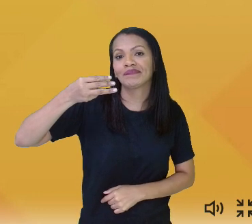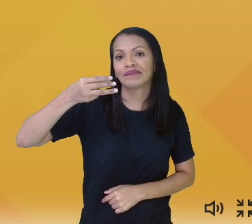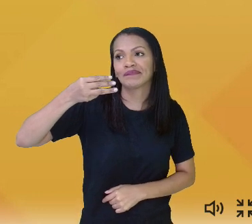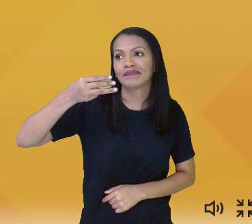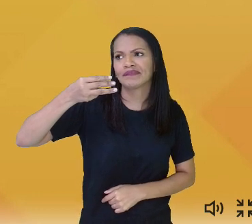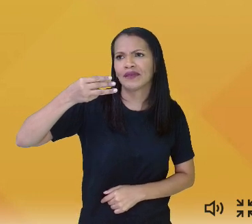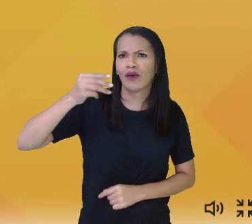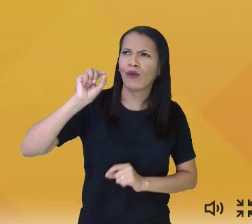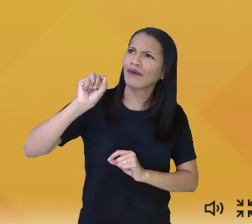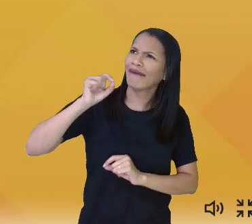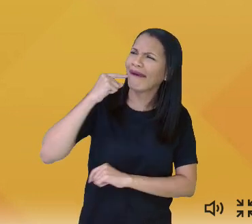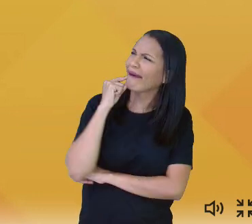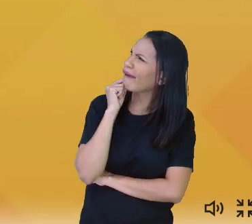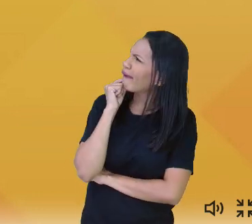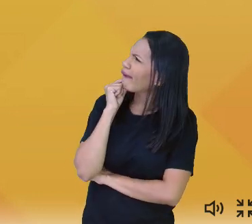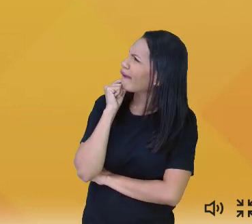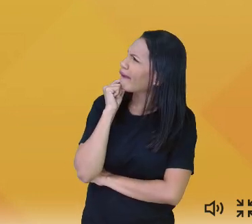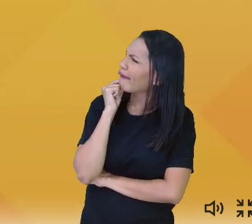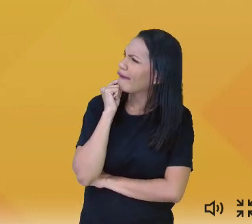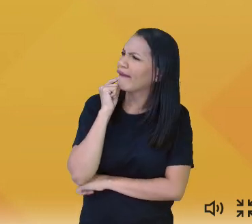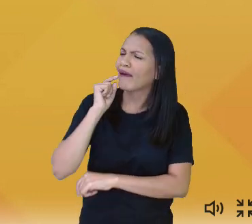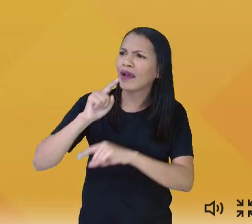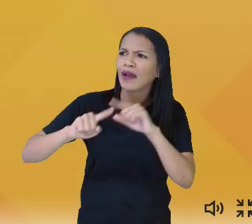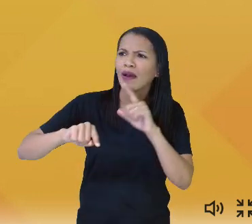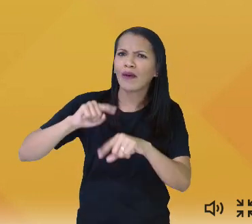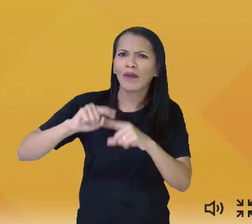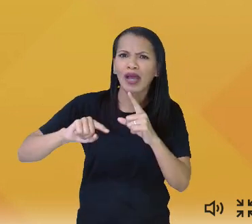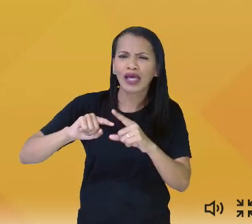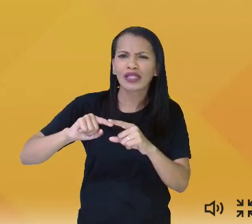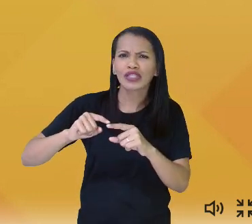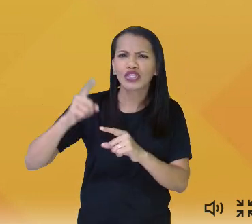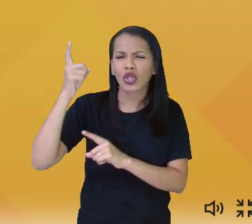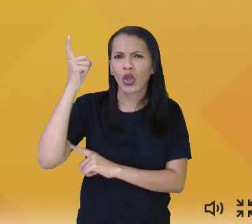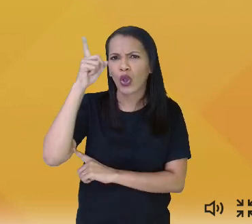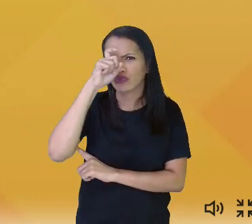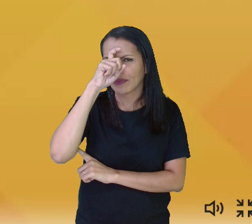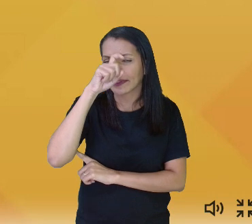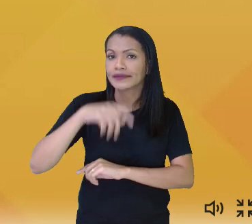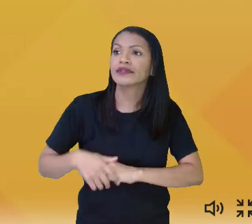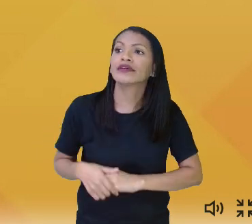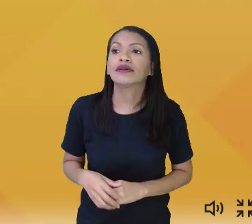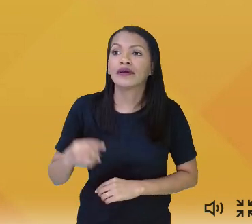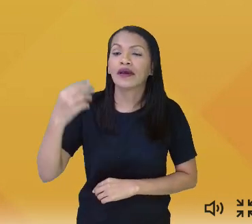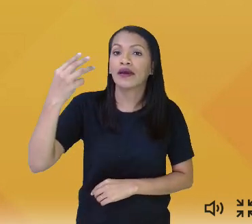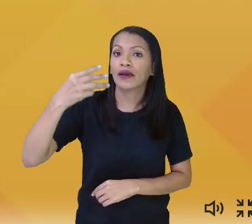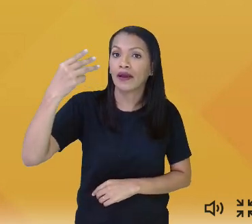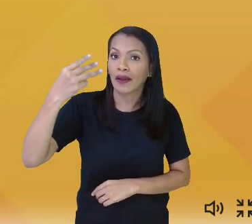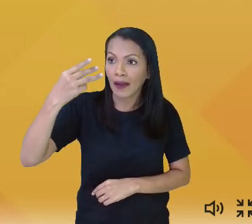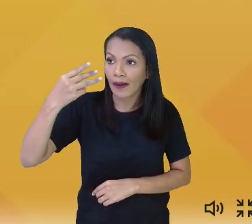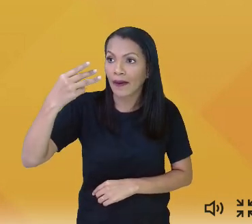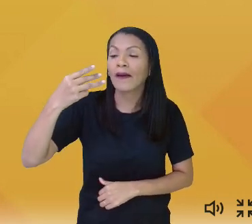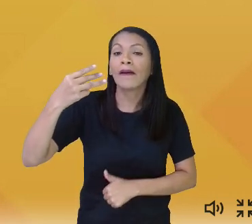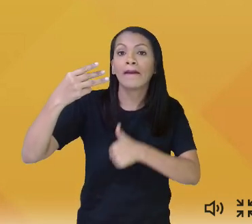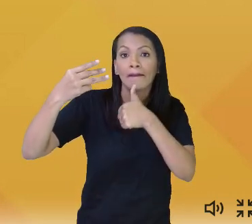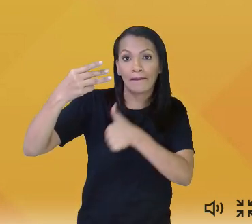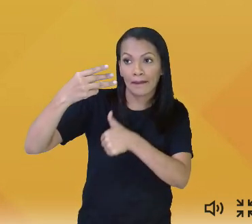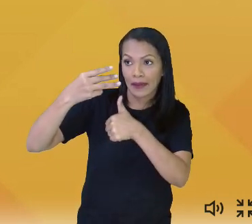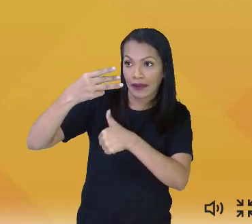O que é isso? É material de hospital. Valeu, professora Kedma, com a primeira Tá de vendo baixo. como eu sou